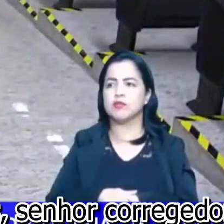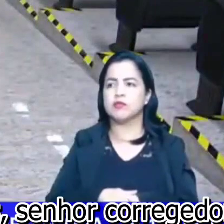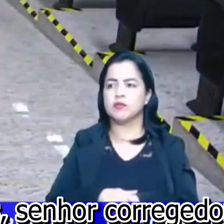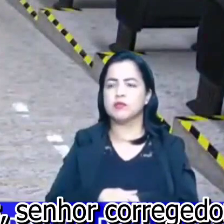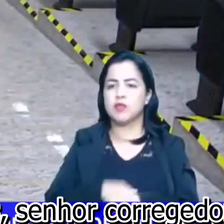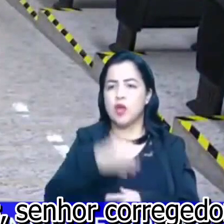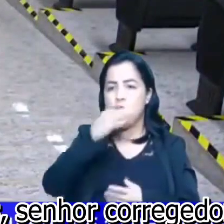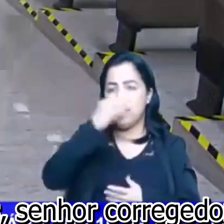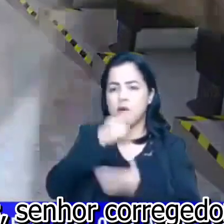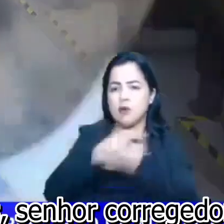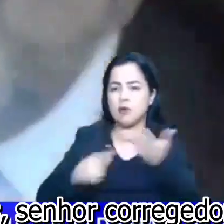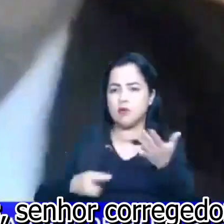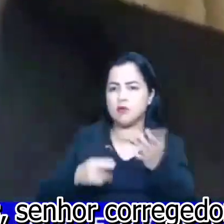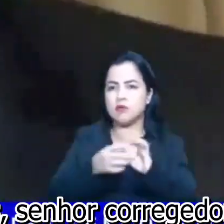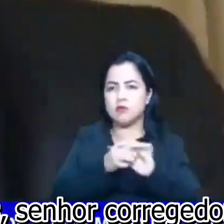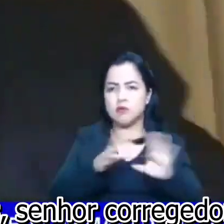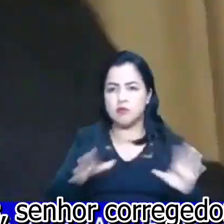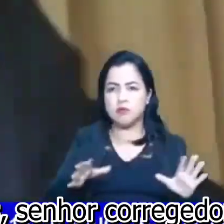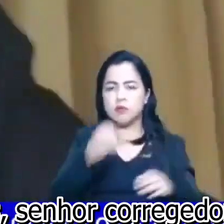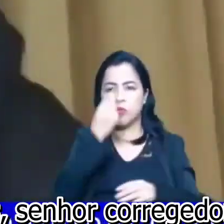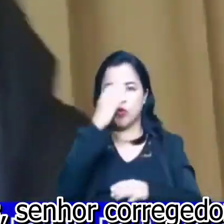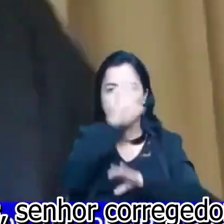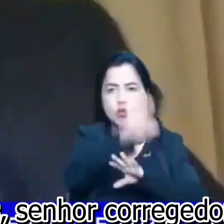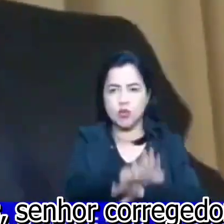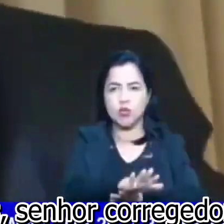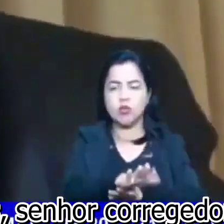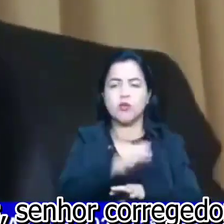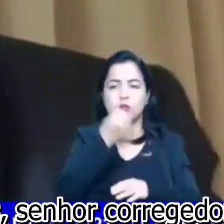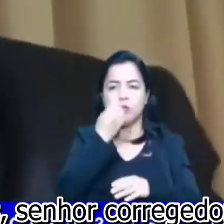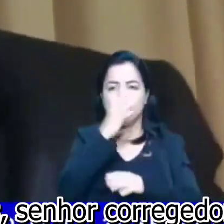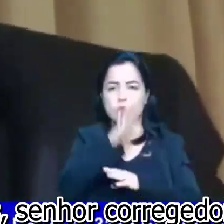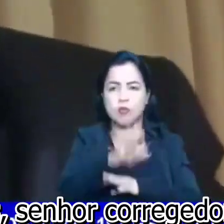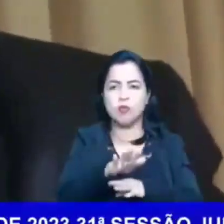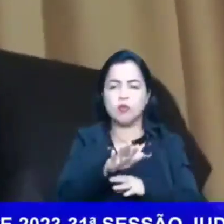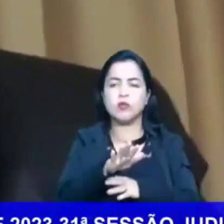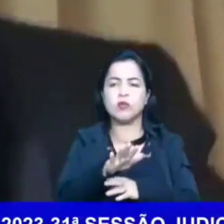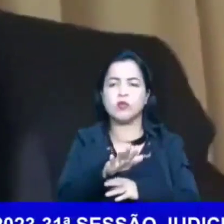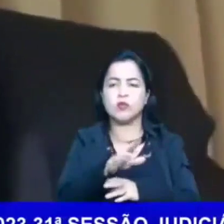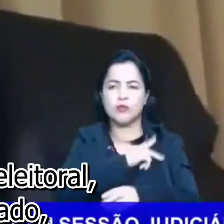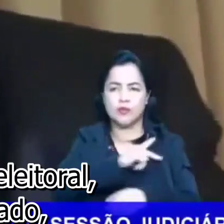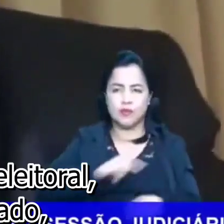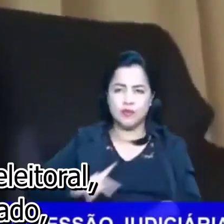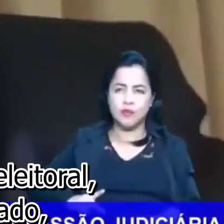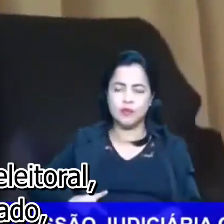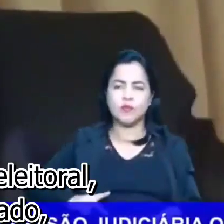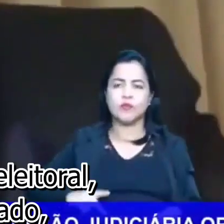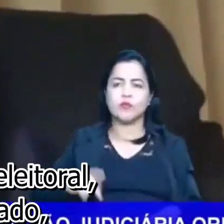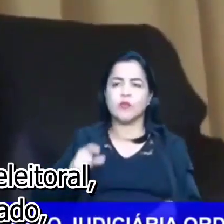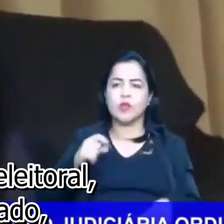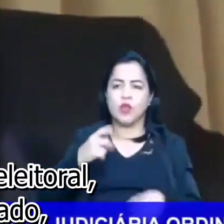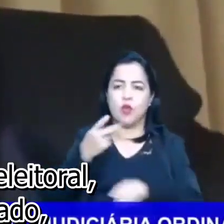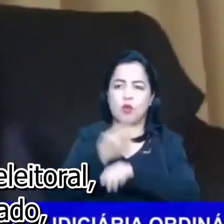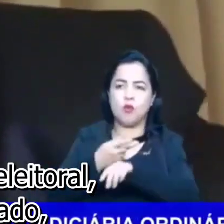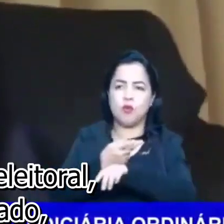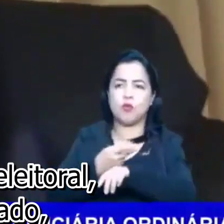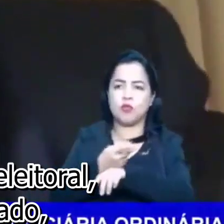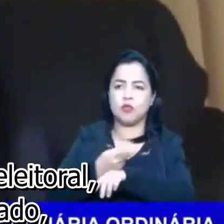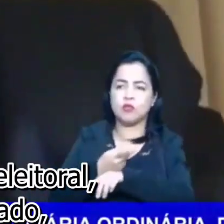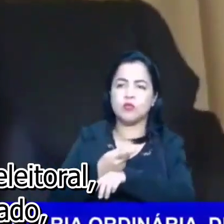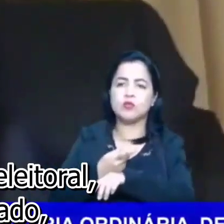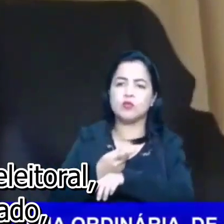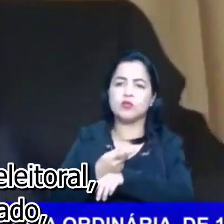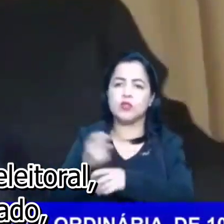Imagem ampla. Presidente, muito boa tarde, desembargador Paulo Madeira. Corregedor,